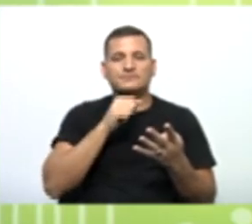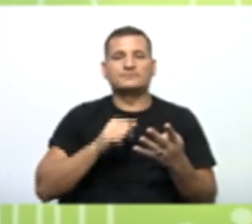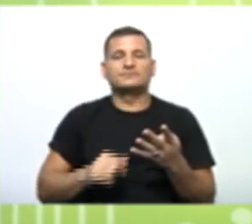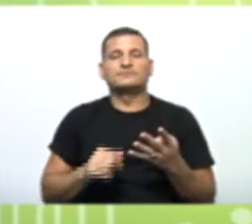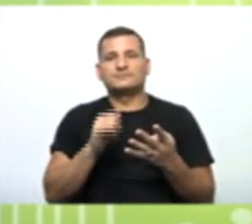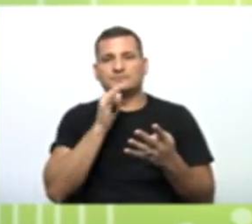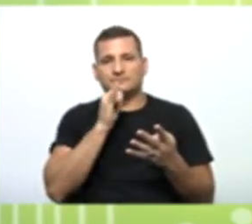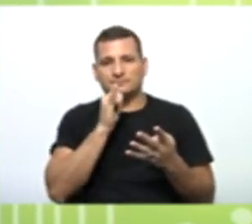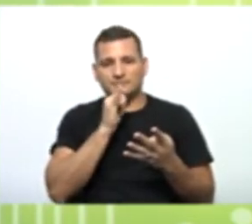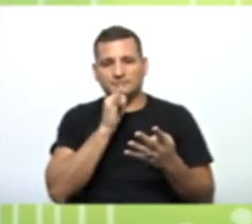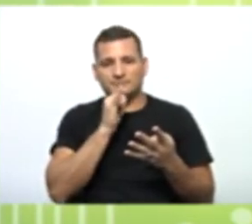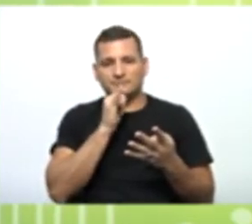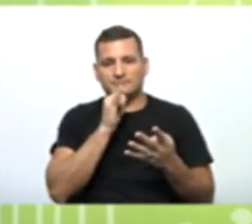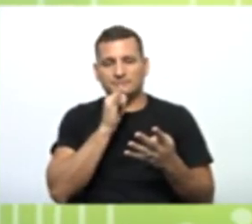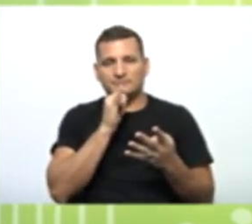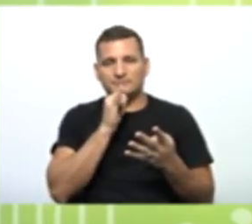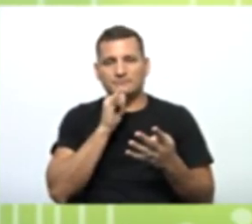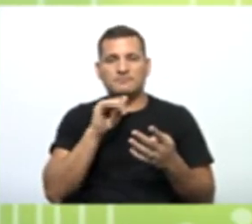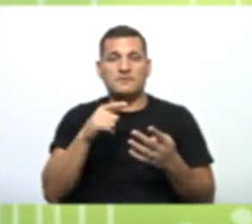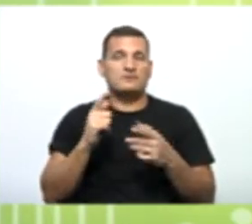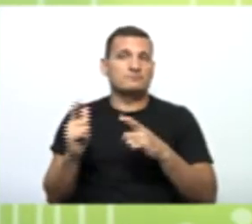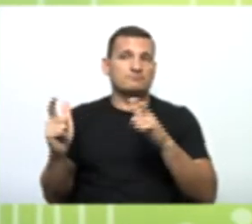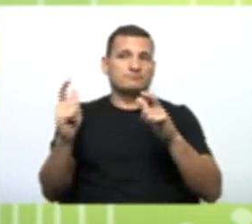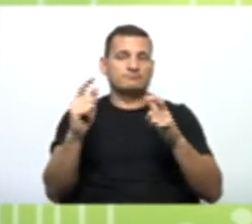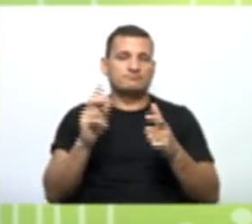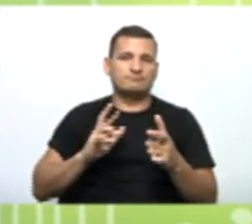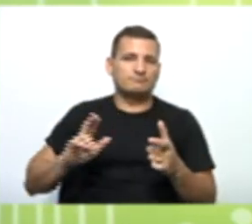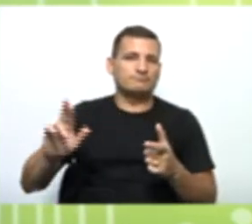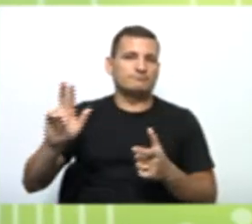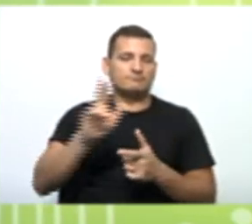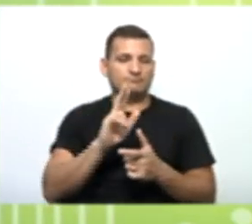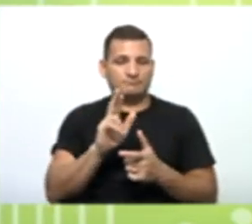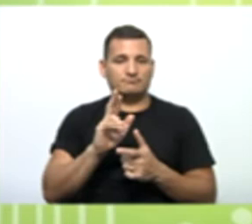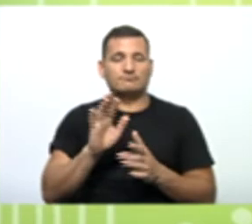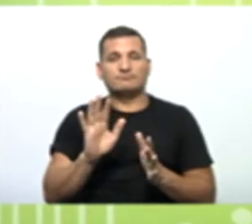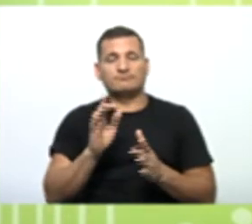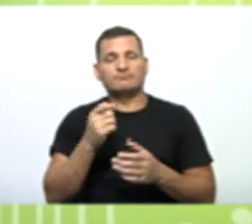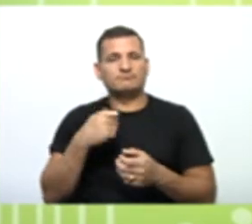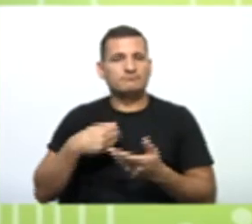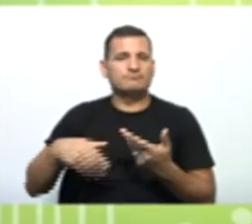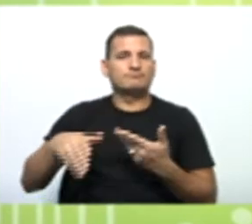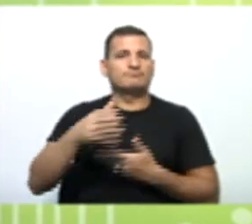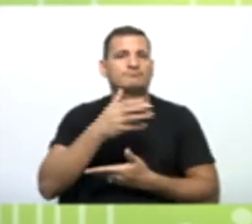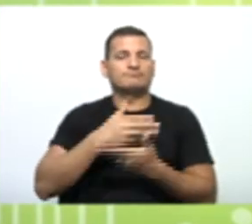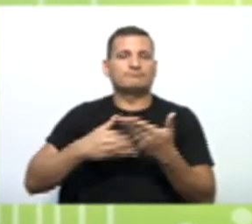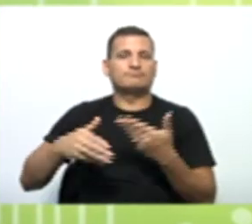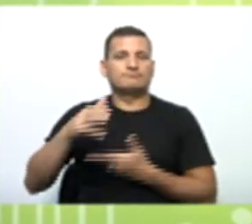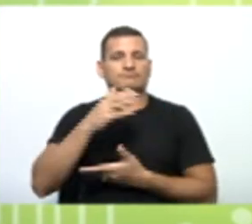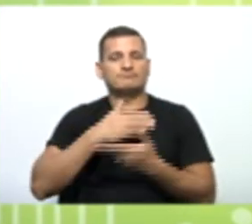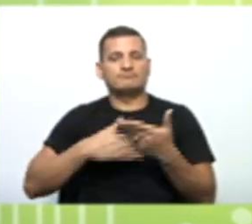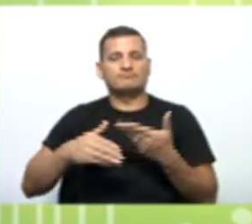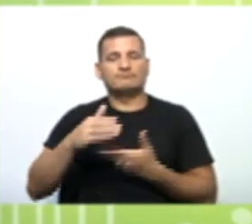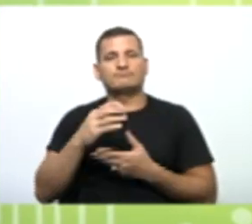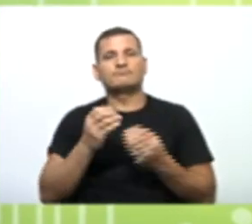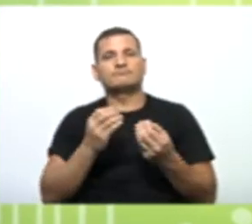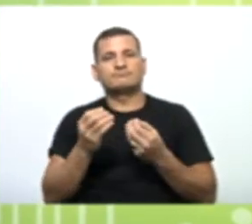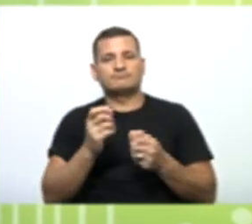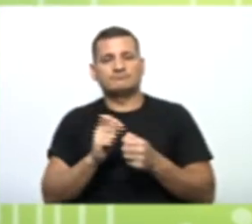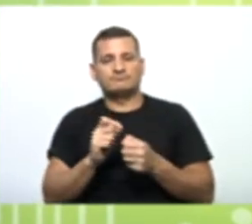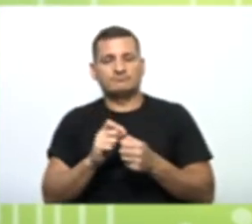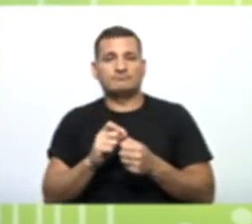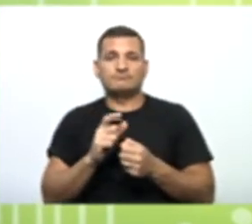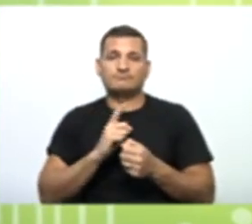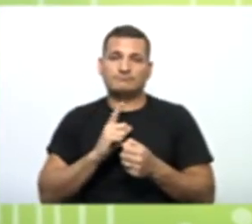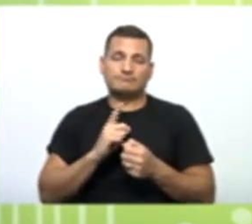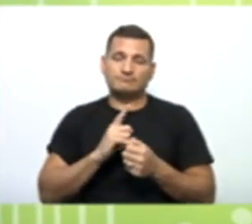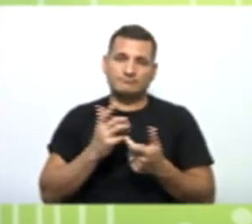mesmo, por exemplo, mas está em locais diferentes. E a gente precisa compartilhar uma ideia. E aí? A gente tem